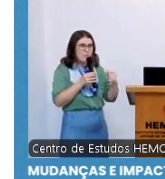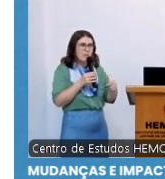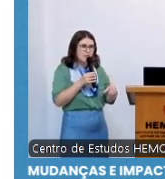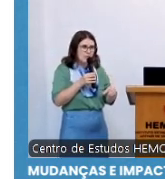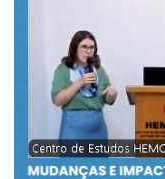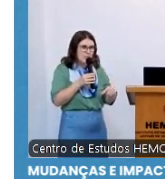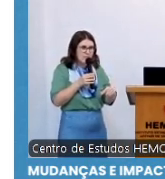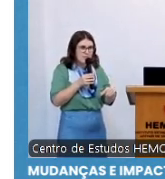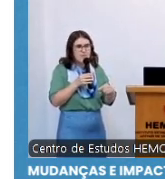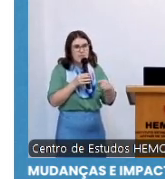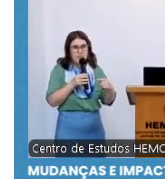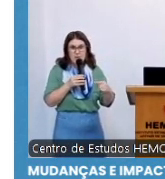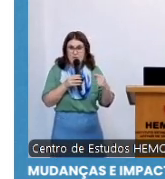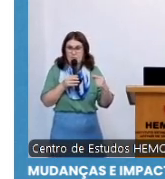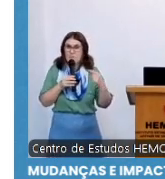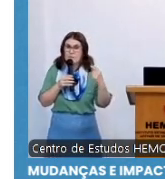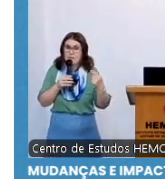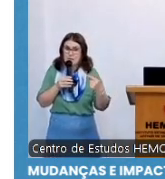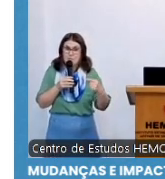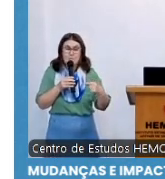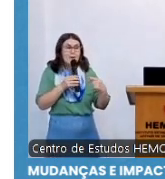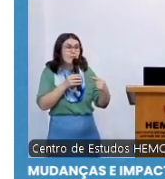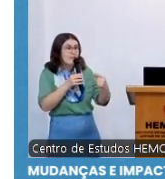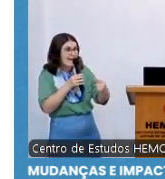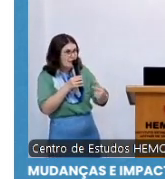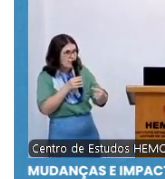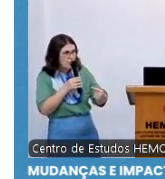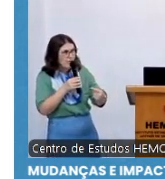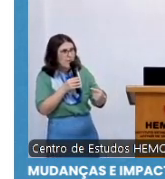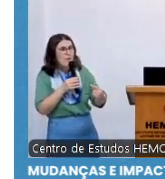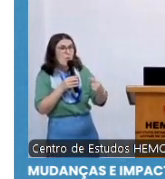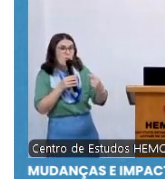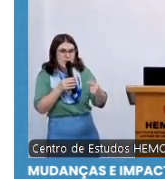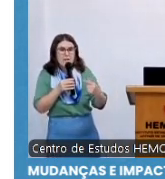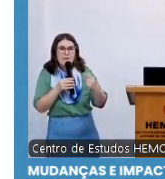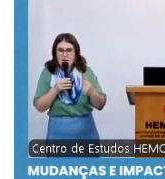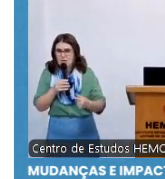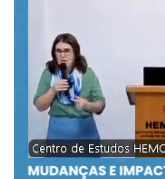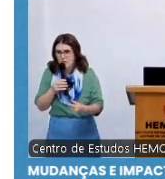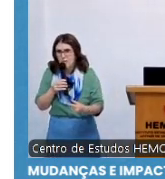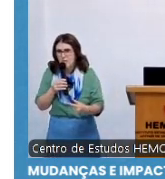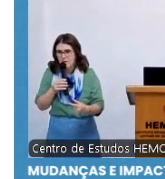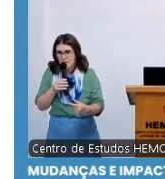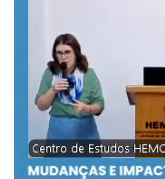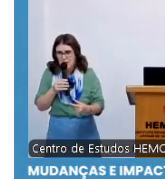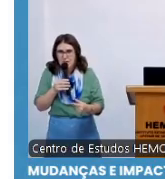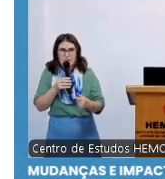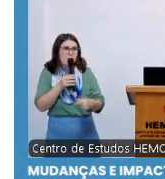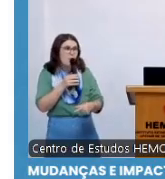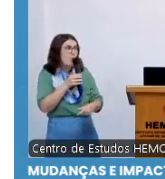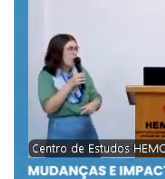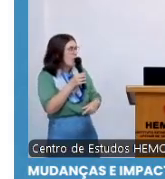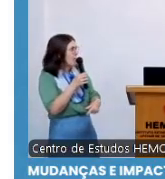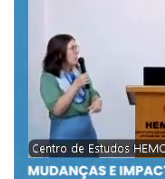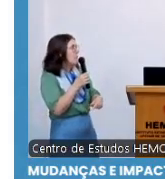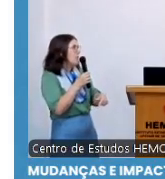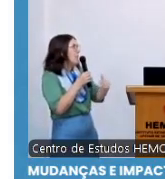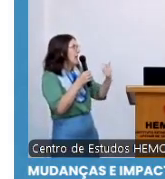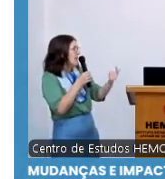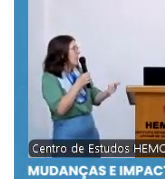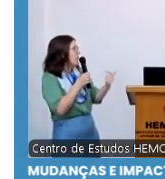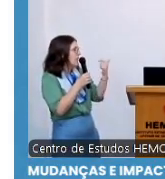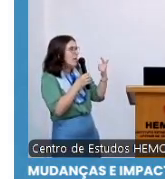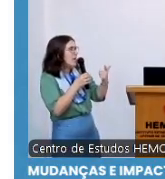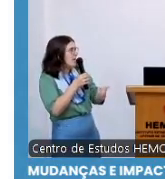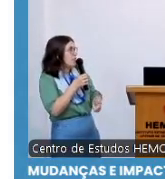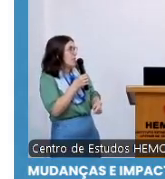que os comitês de ética em pesquisa deveriam seguir para os dados o que a Lei Geral de Proteção de Dados coloca, muito